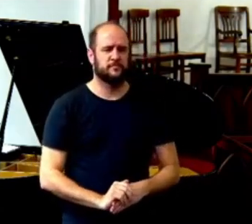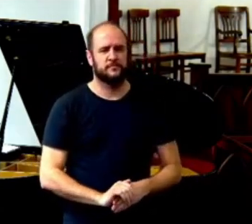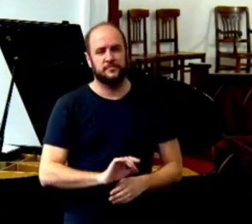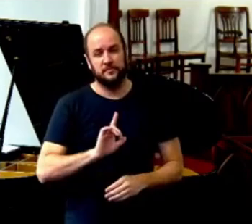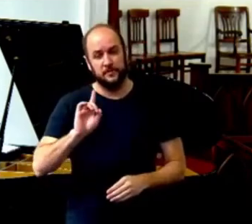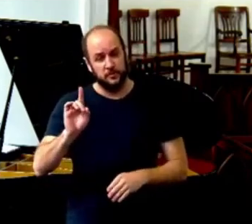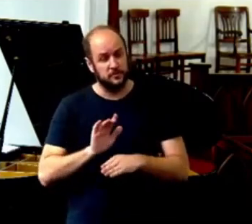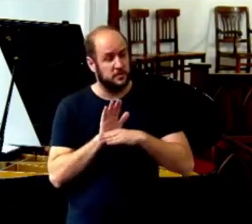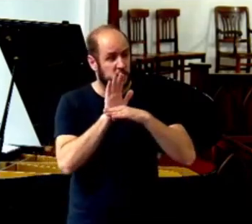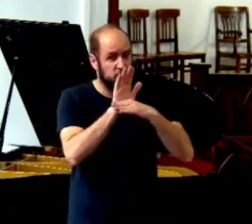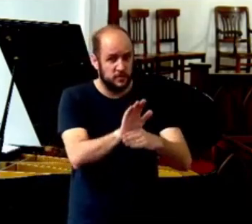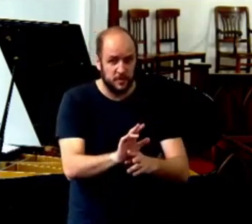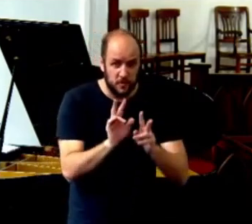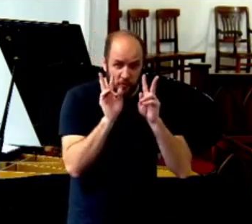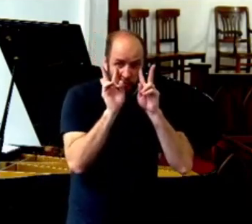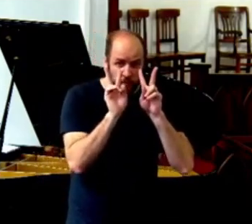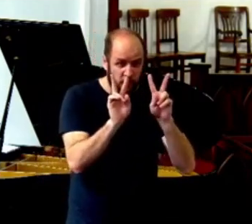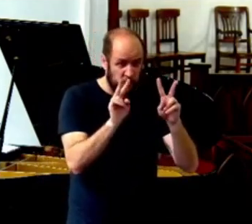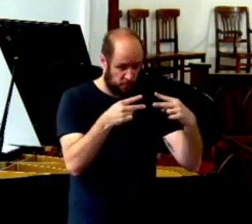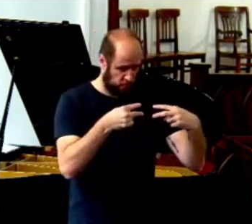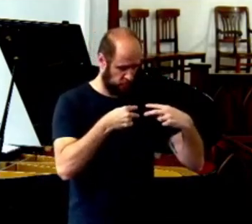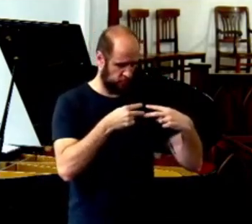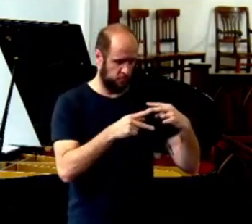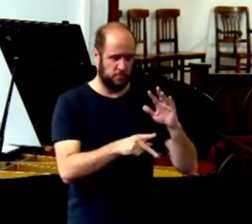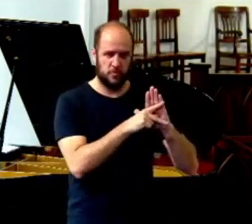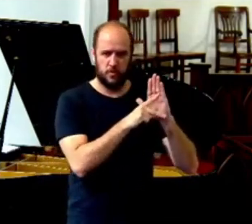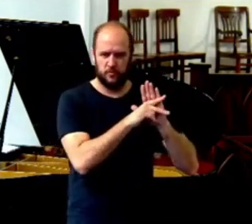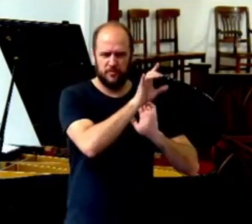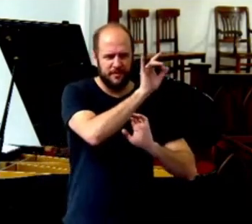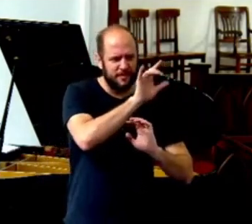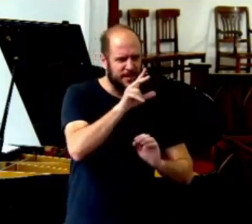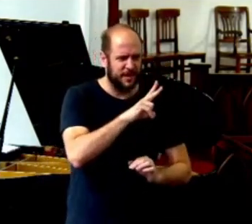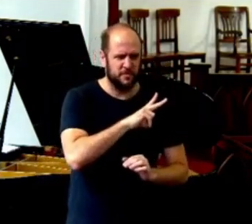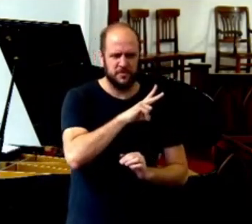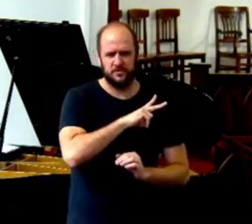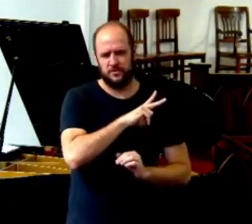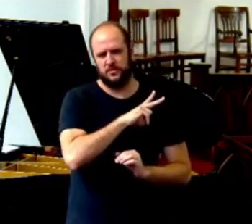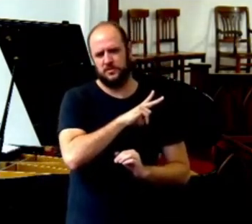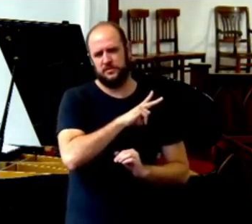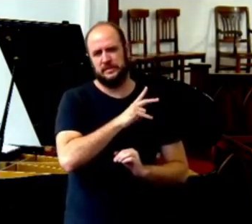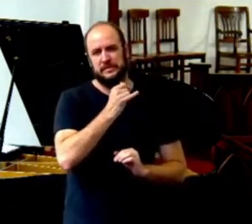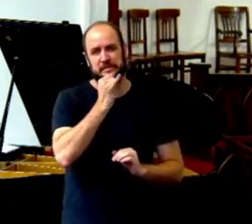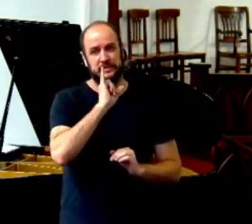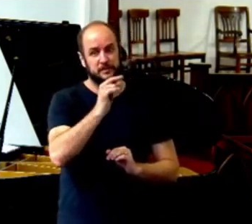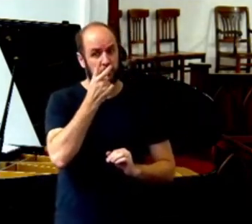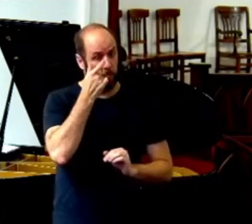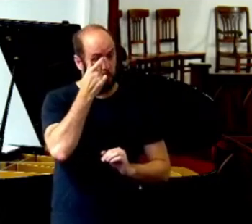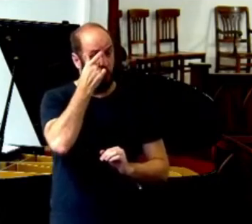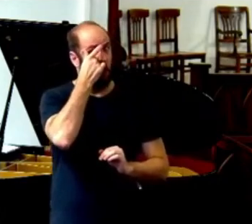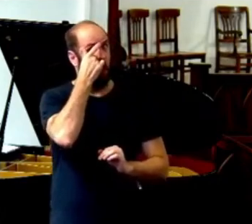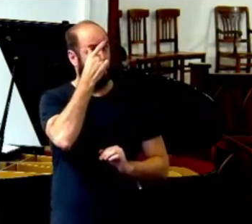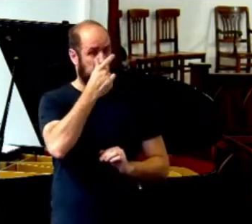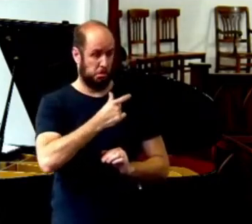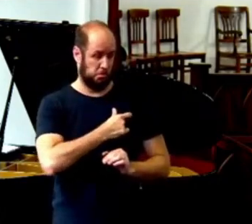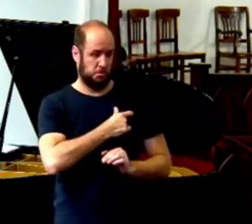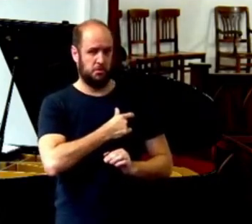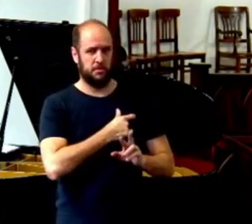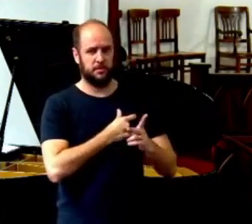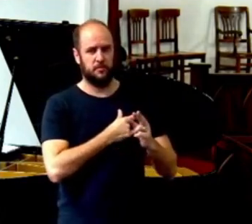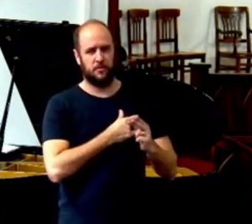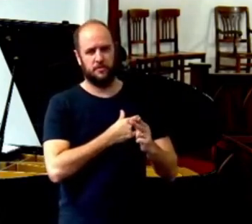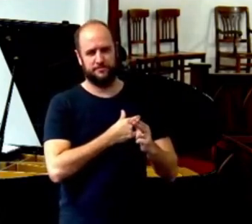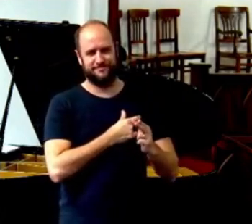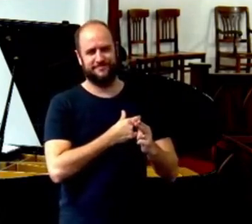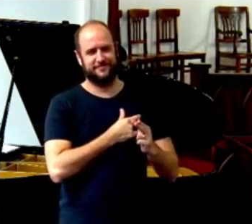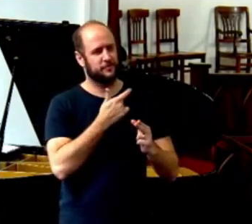Que Deus te ajude a olhar para o seu próprio coração, se este está com uma trave deste tamanho e